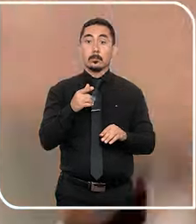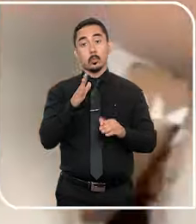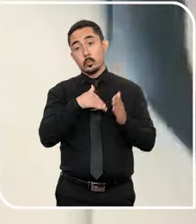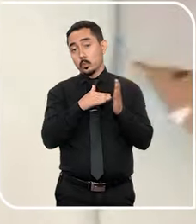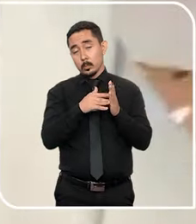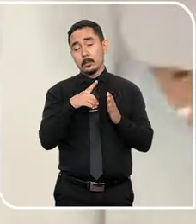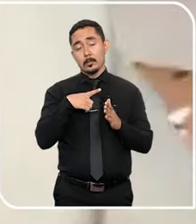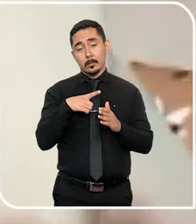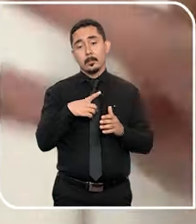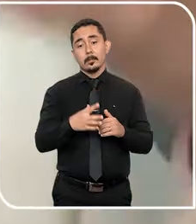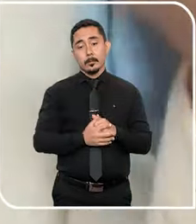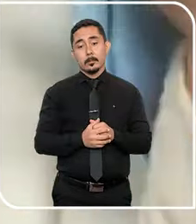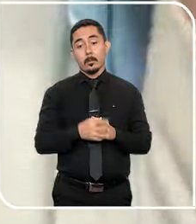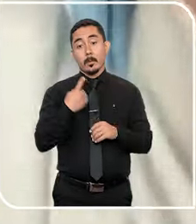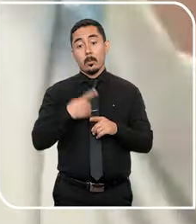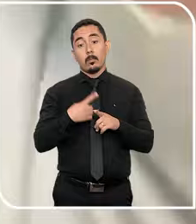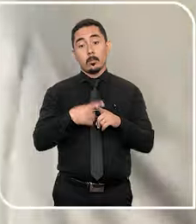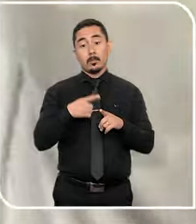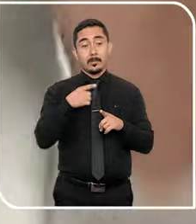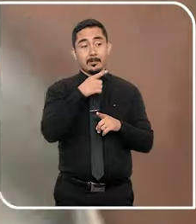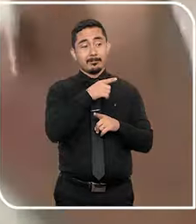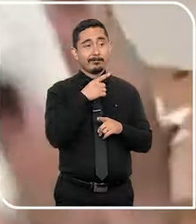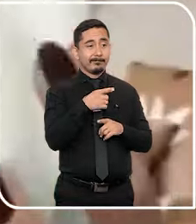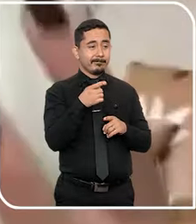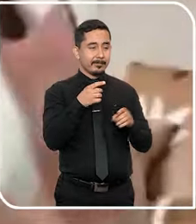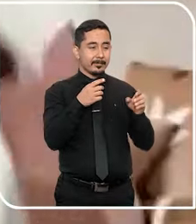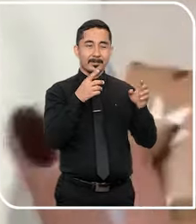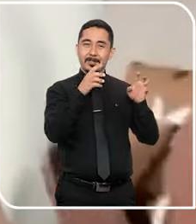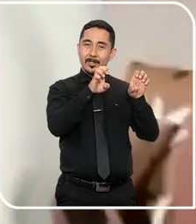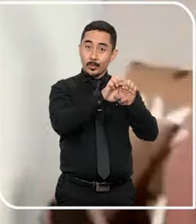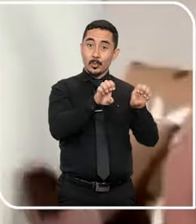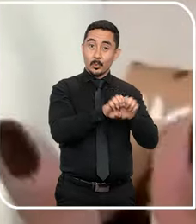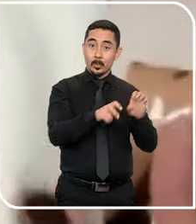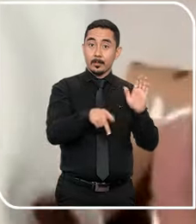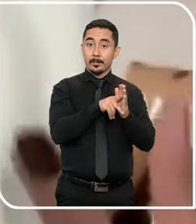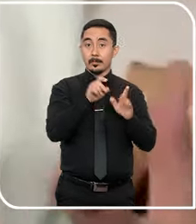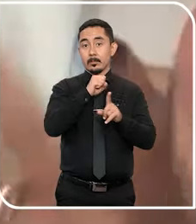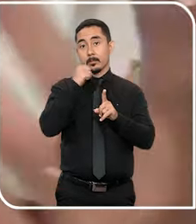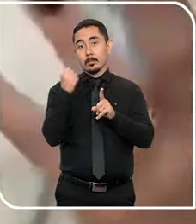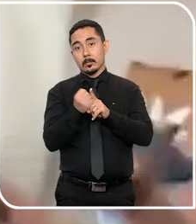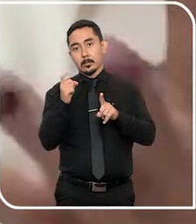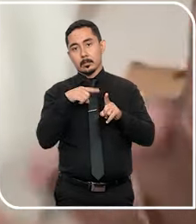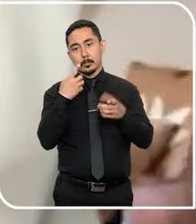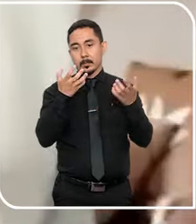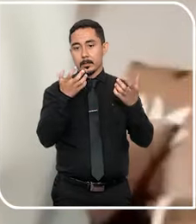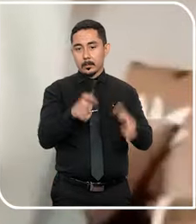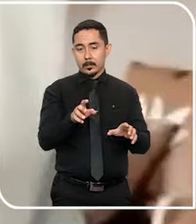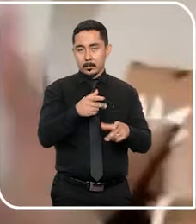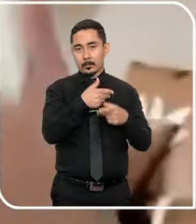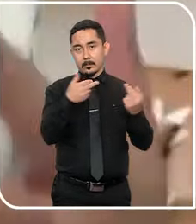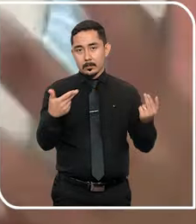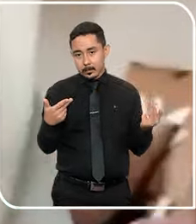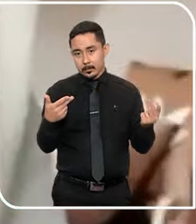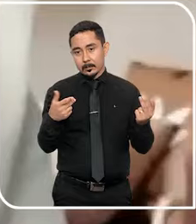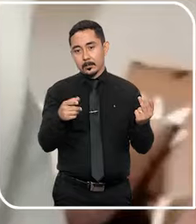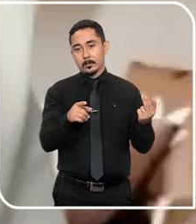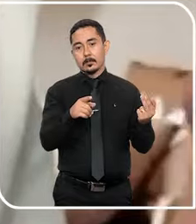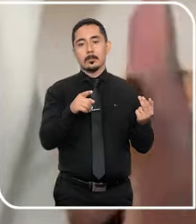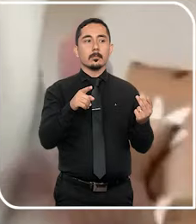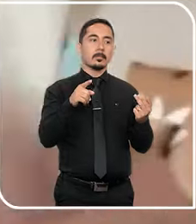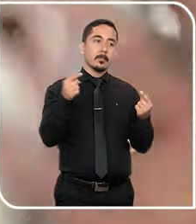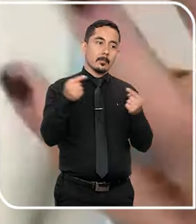preconceituosos racistas e porque é estrutural e estruturante da nossa sociedade sem querer fazemos